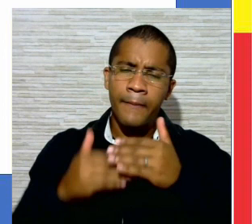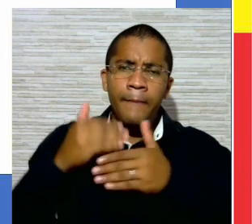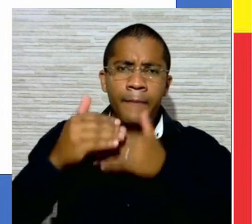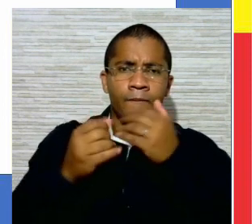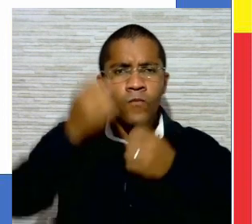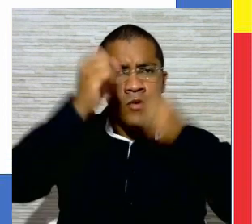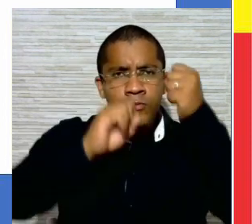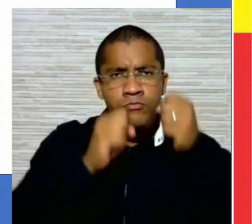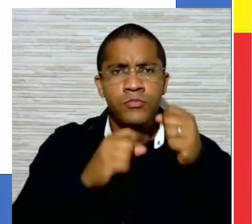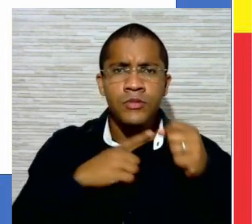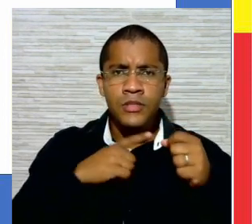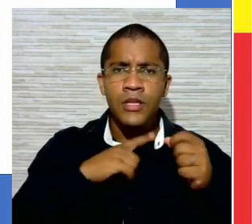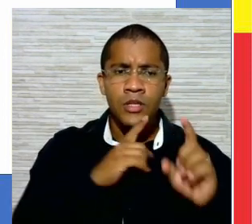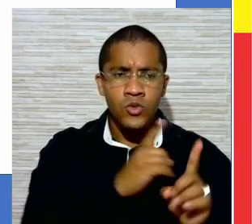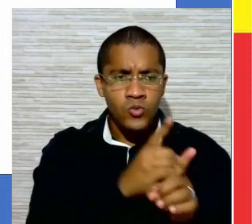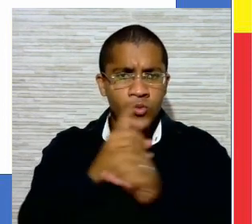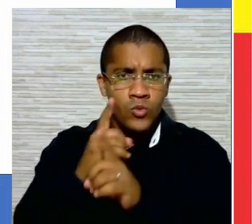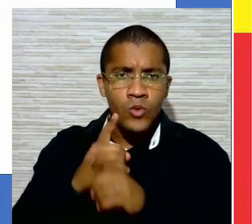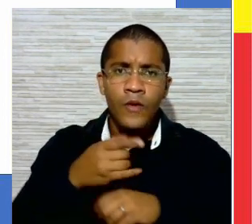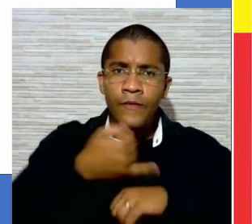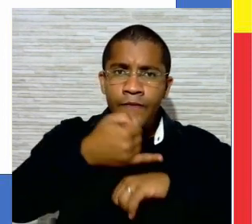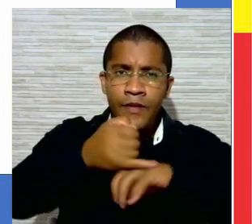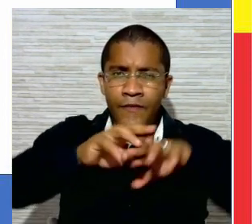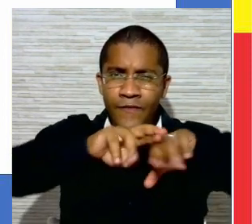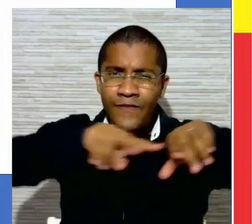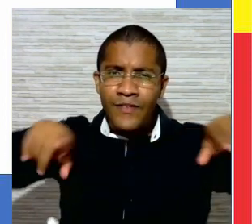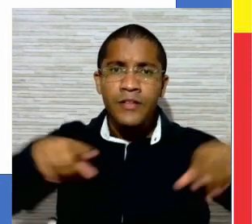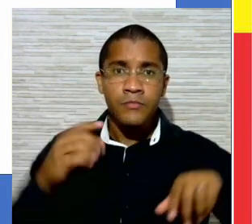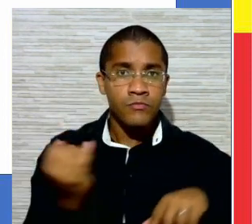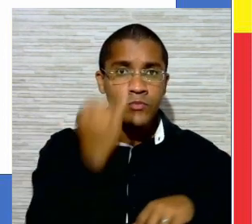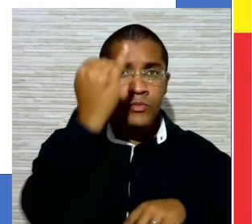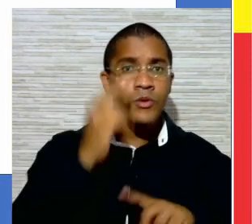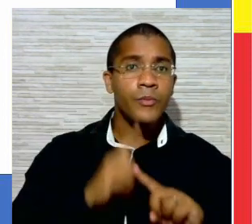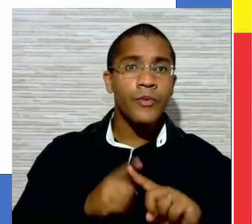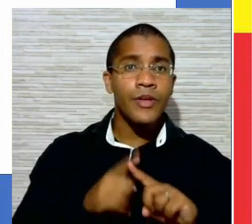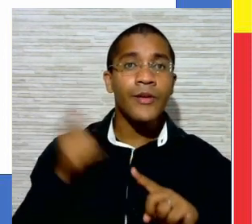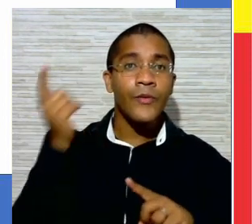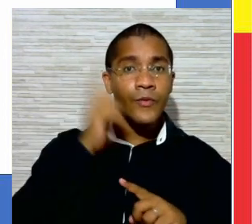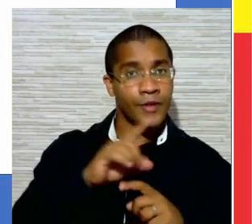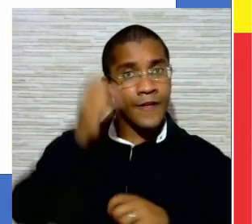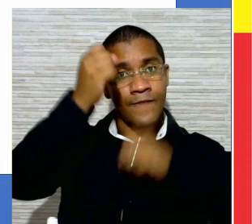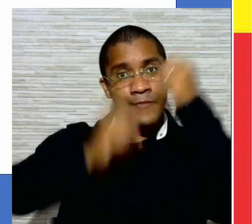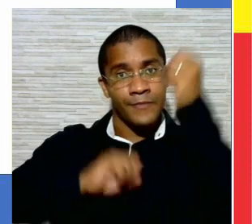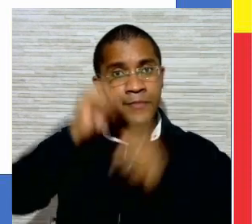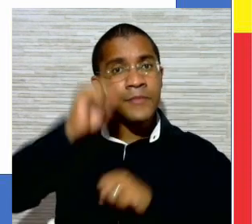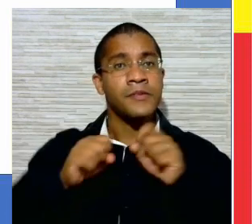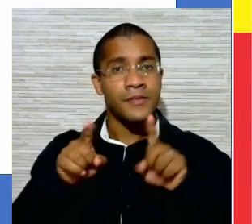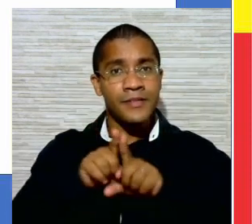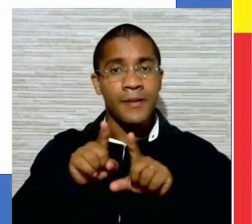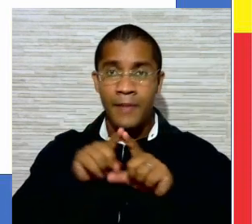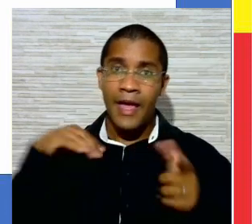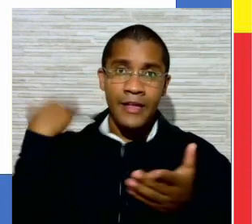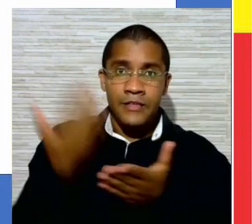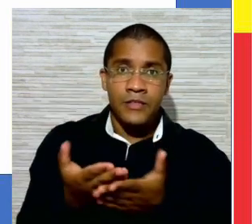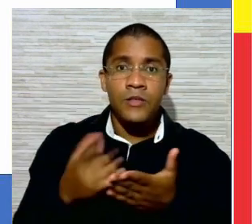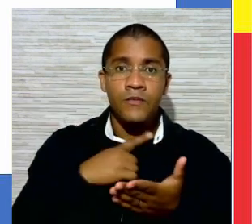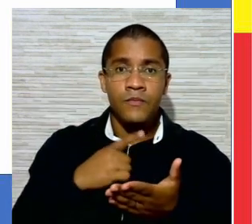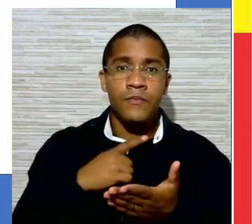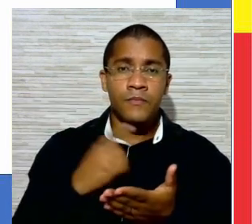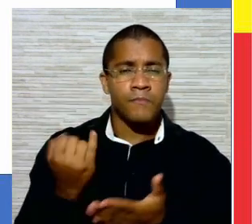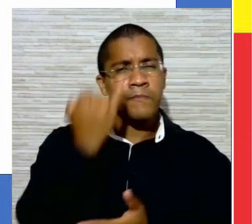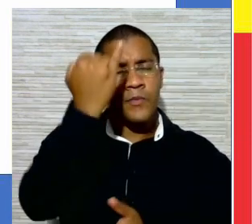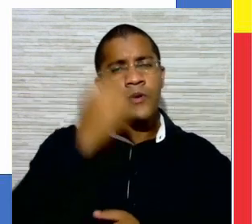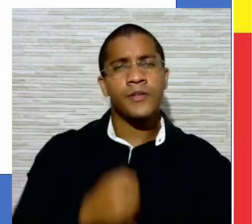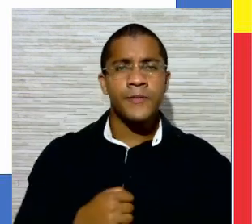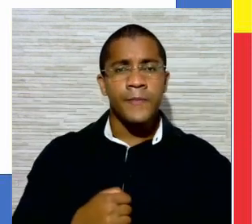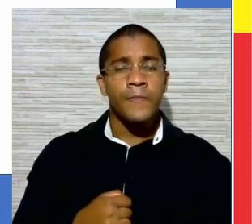de industrialização, a descoberta dos metais foi muito importante para a indústria também, para a indústria que temos hoje, né?